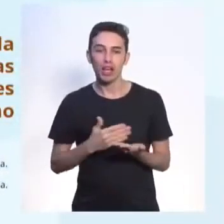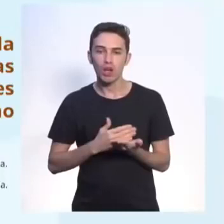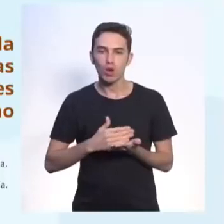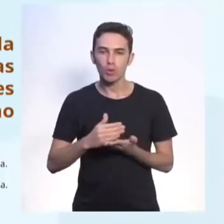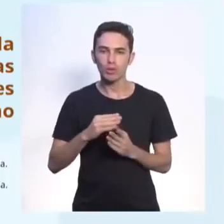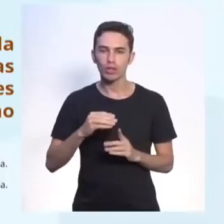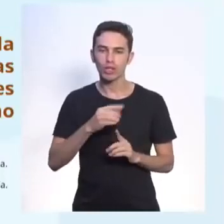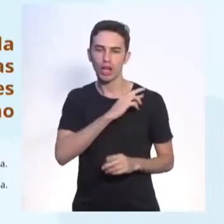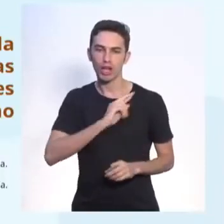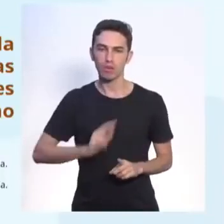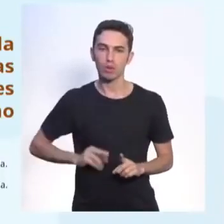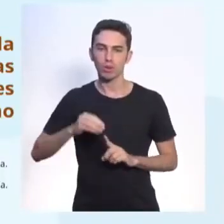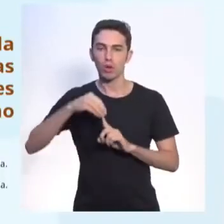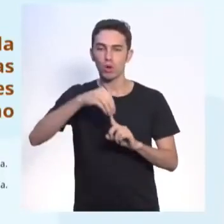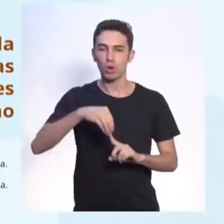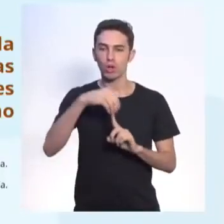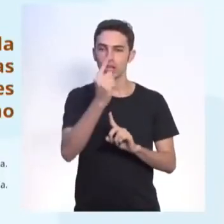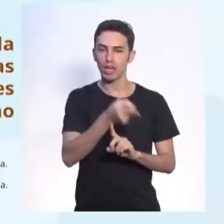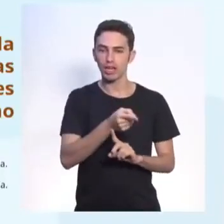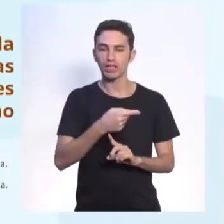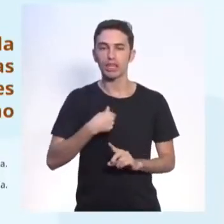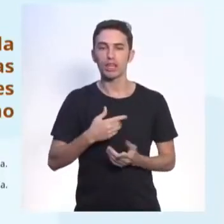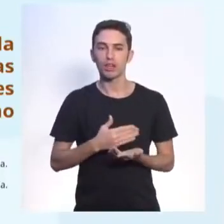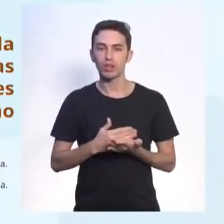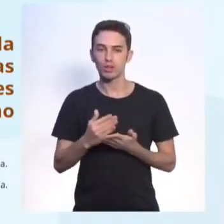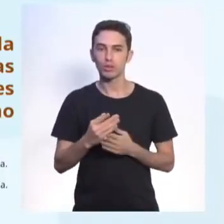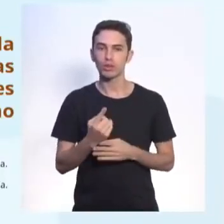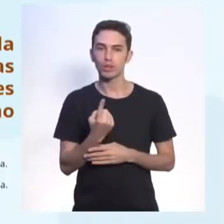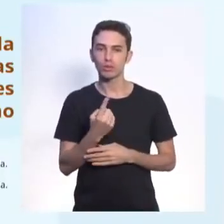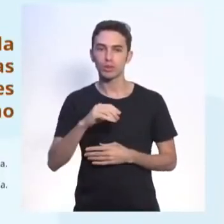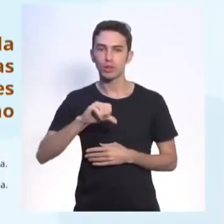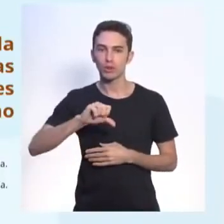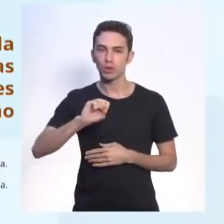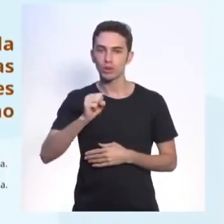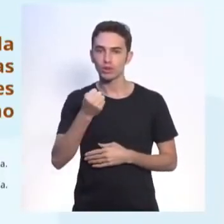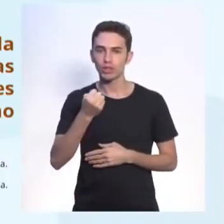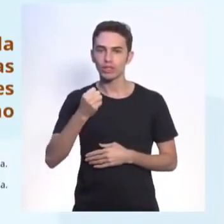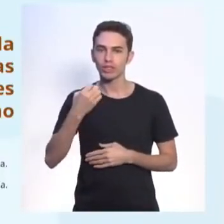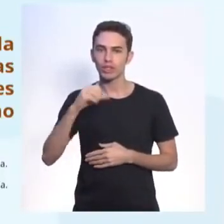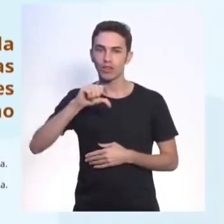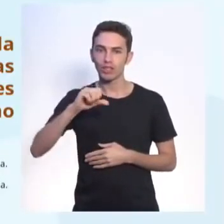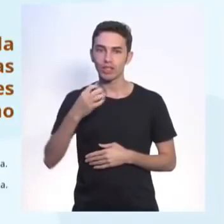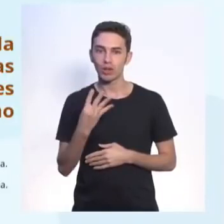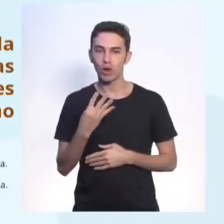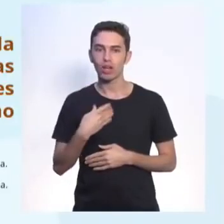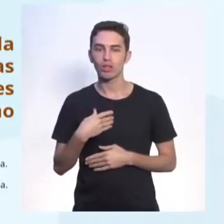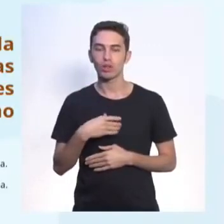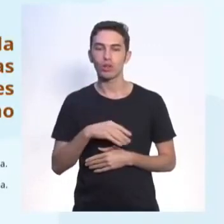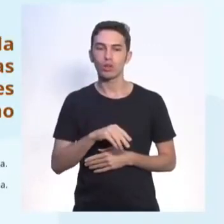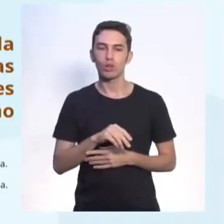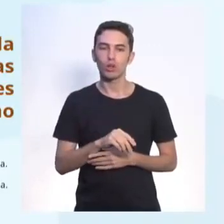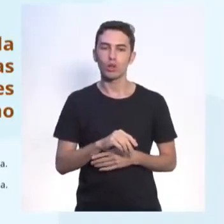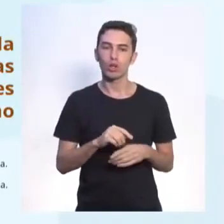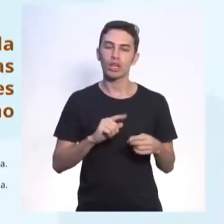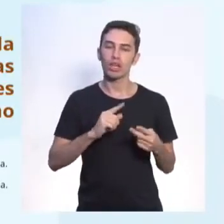aí em 1894 com Prudente de Moraes, e o último representante